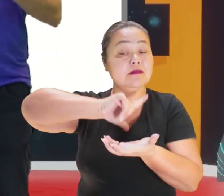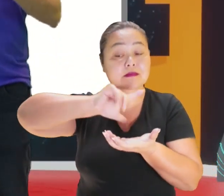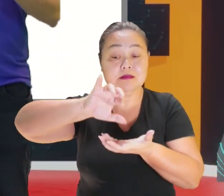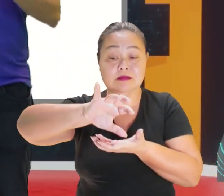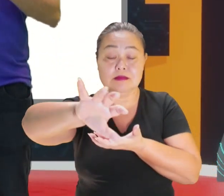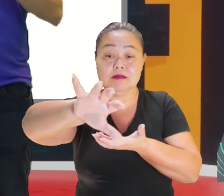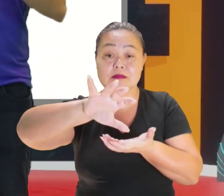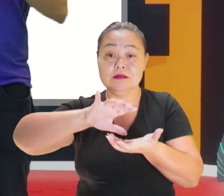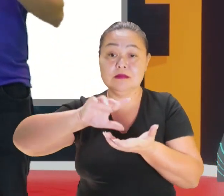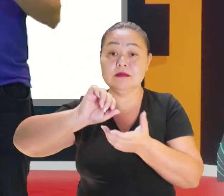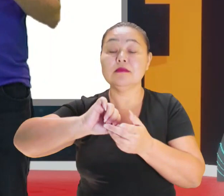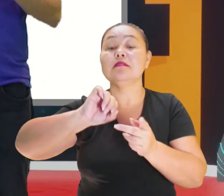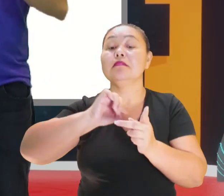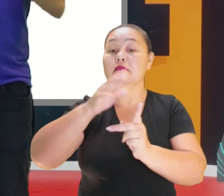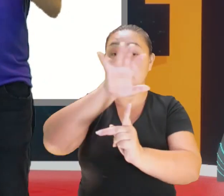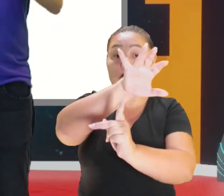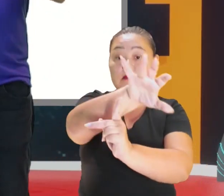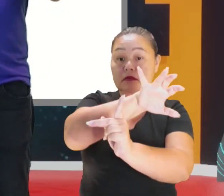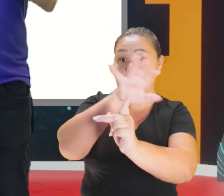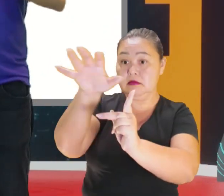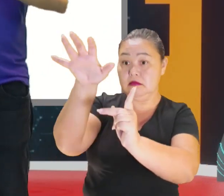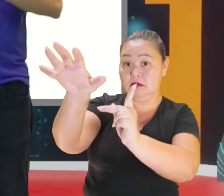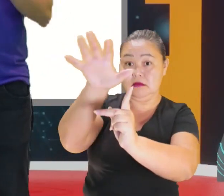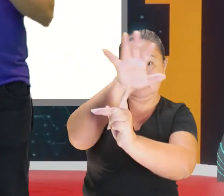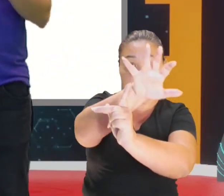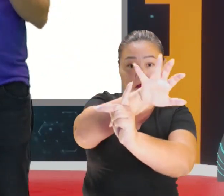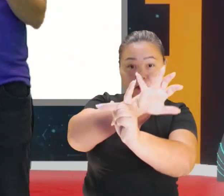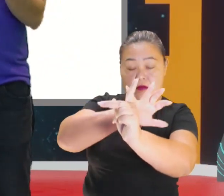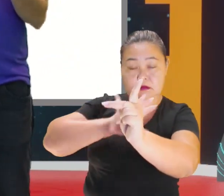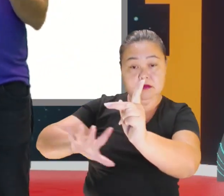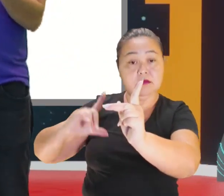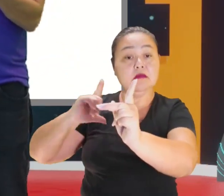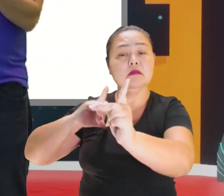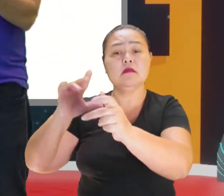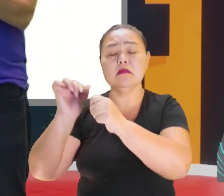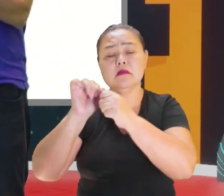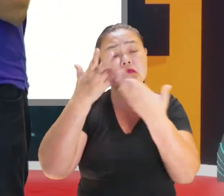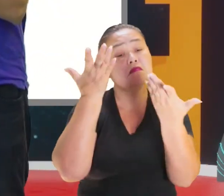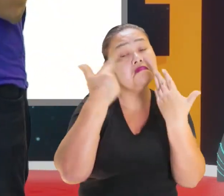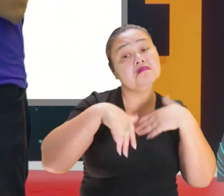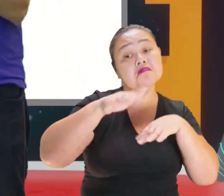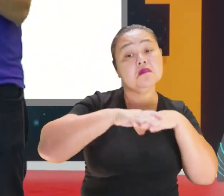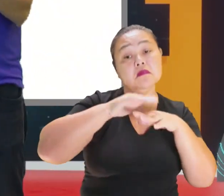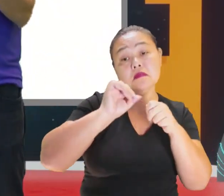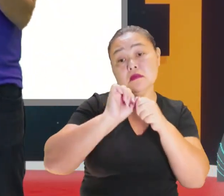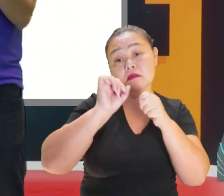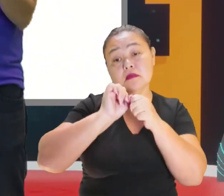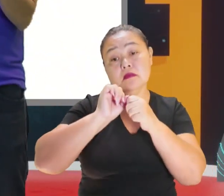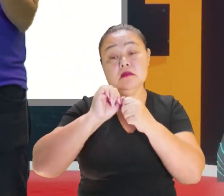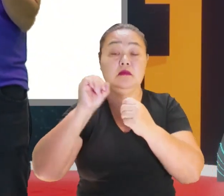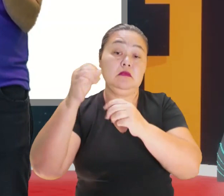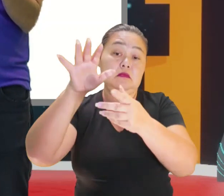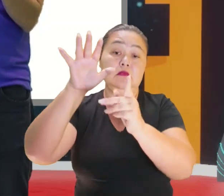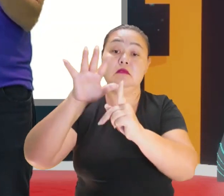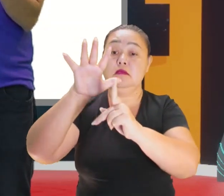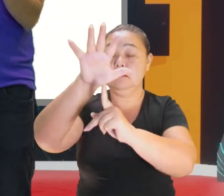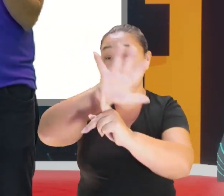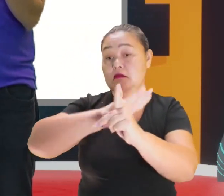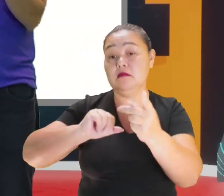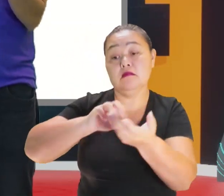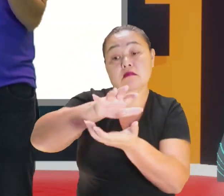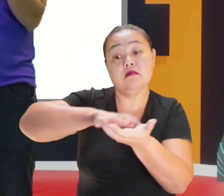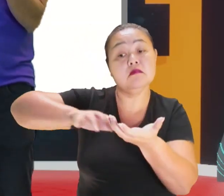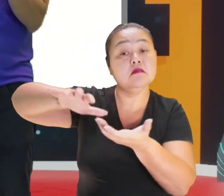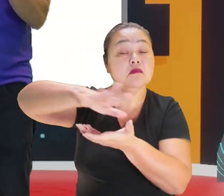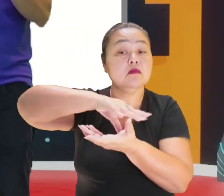a parte trigonométrica. Matemática dividida ali, se bem que alguns autores sugerem que trigonometria e geometria estão